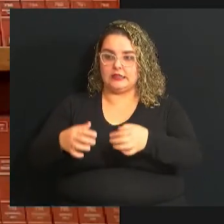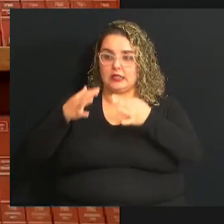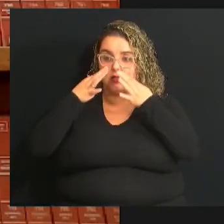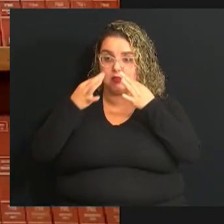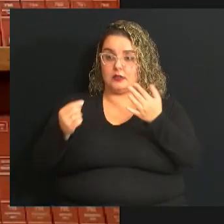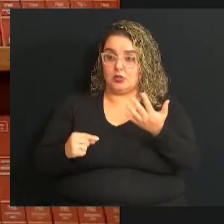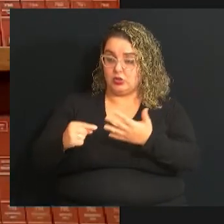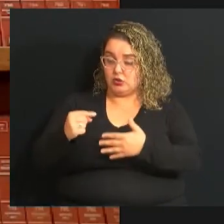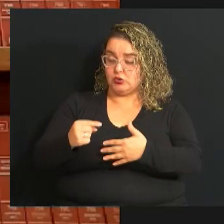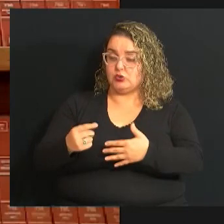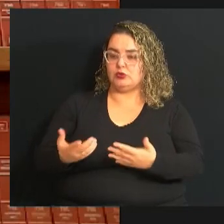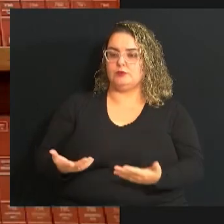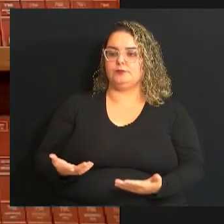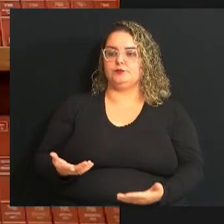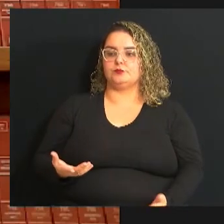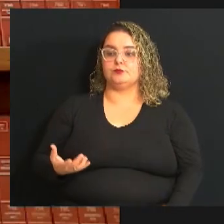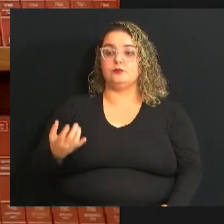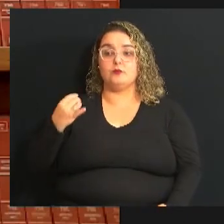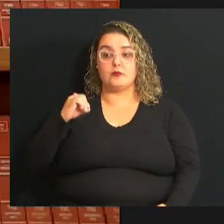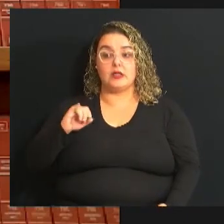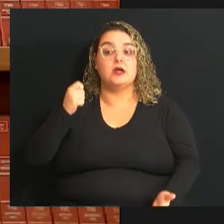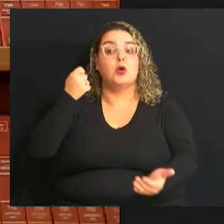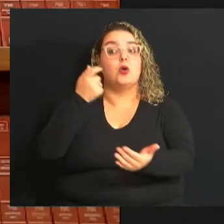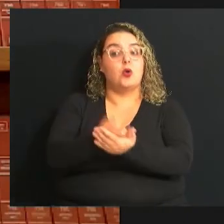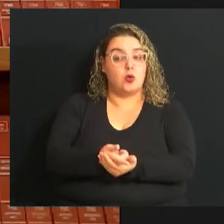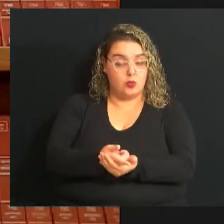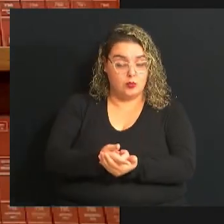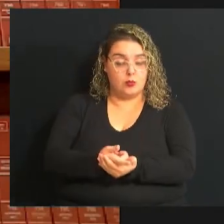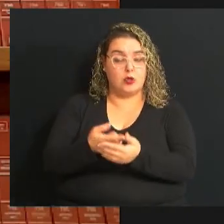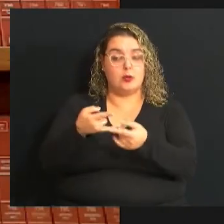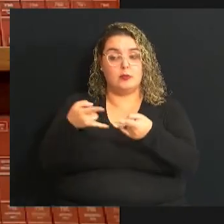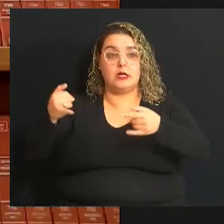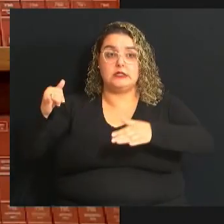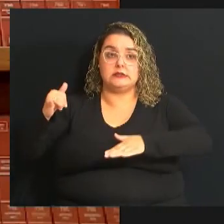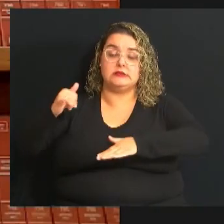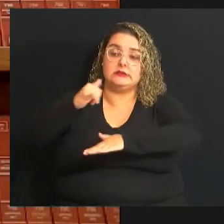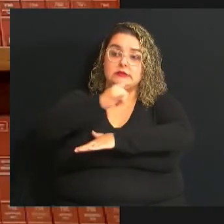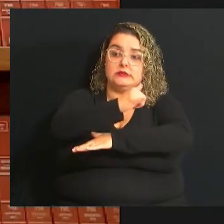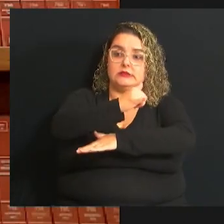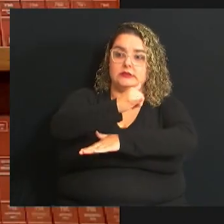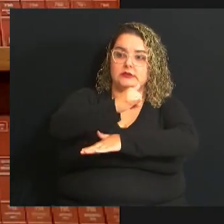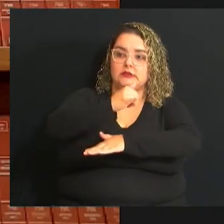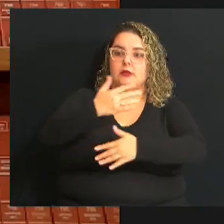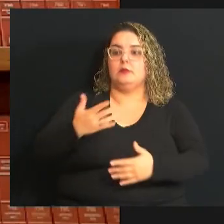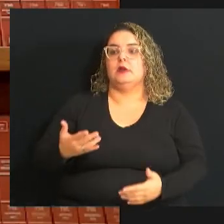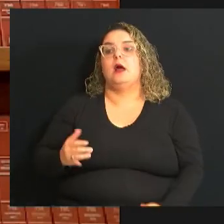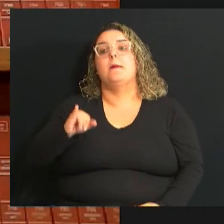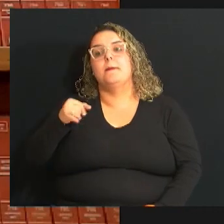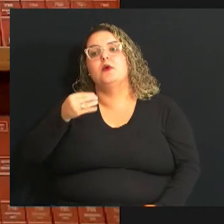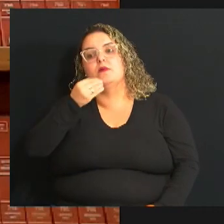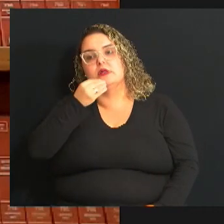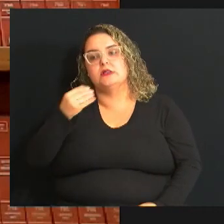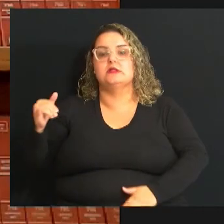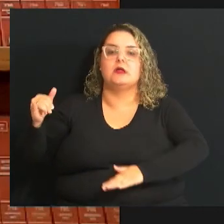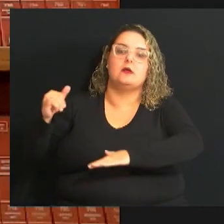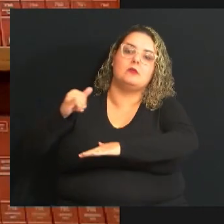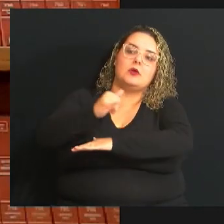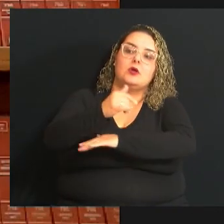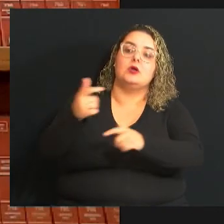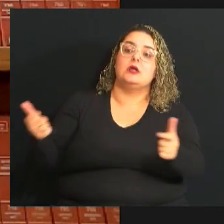Black Friday eles dão 50%. Aí, na verdade, é 50% do dobro. Isso não é desconto, ao contrário, é uma